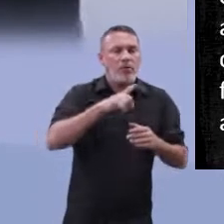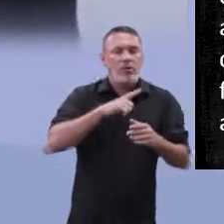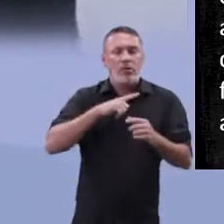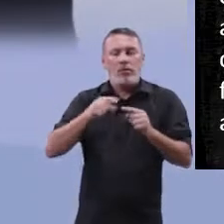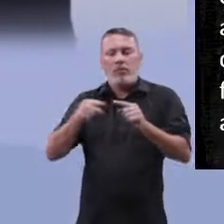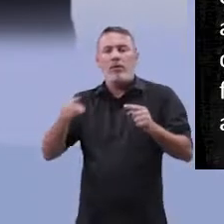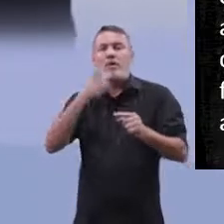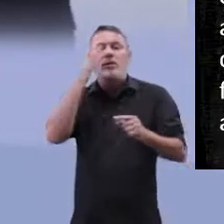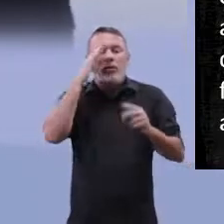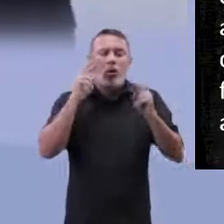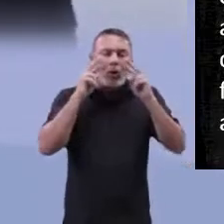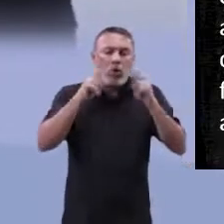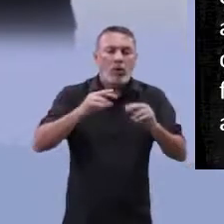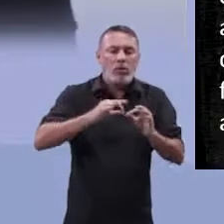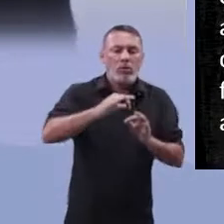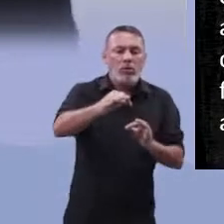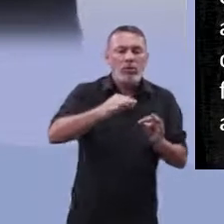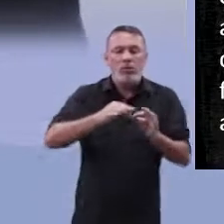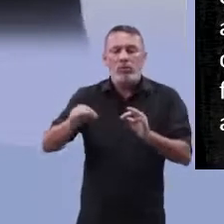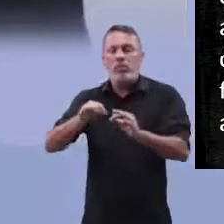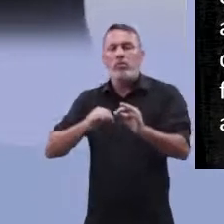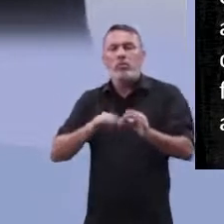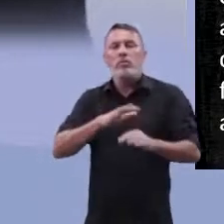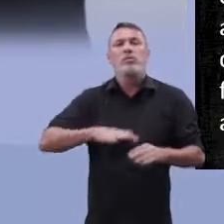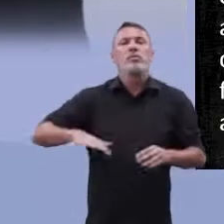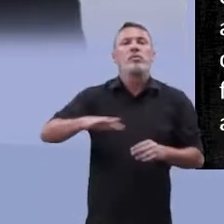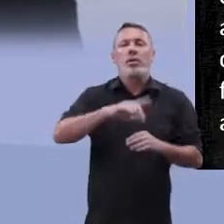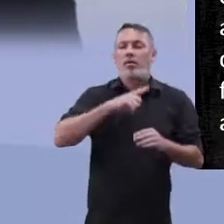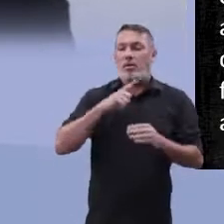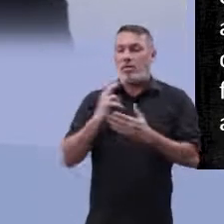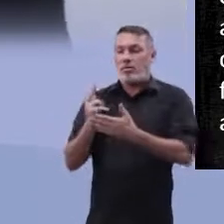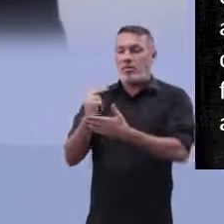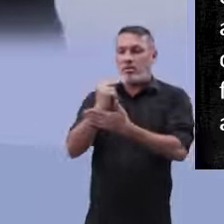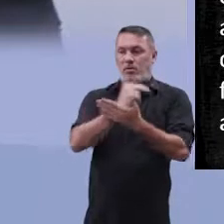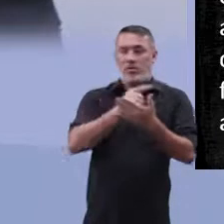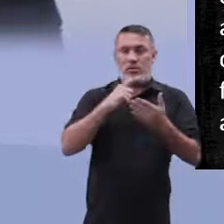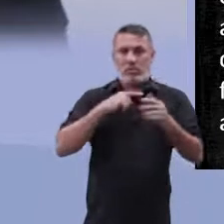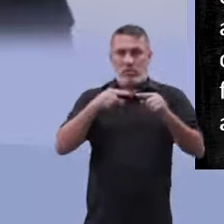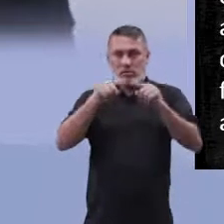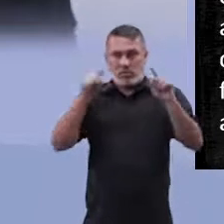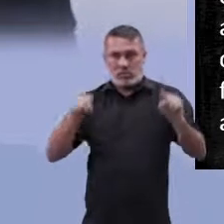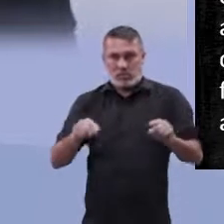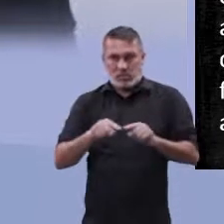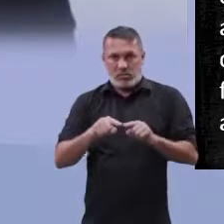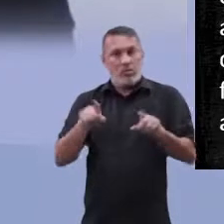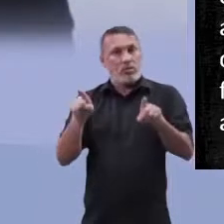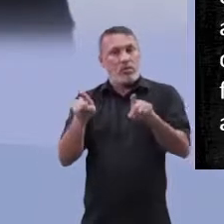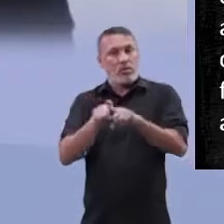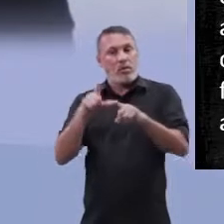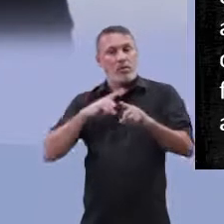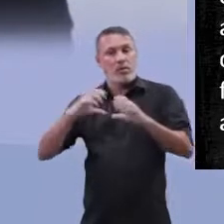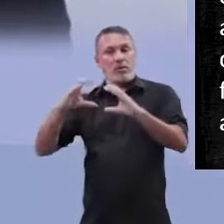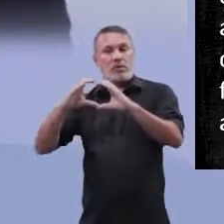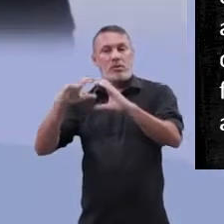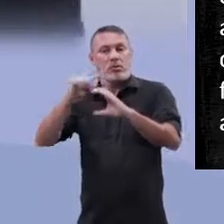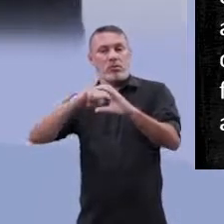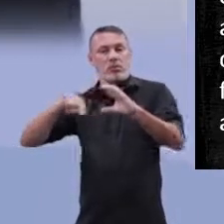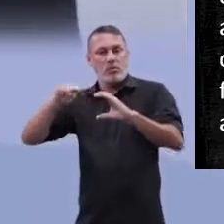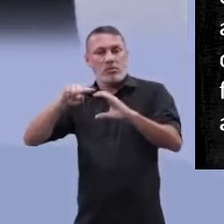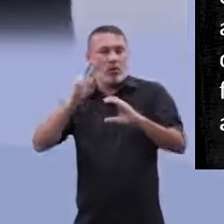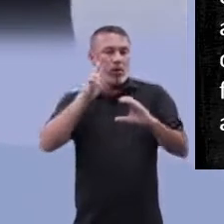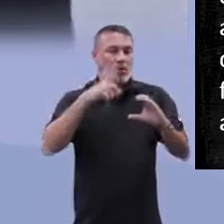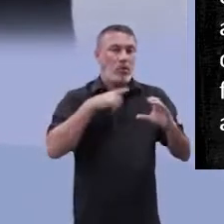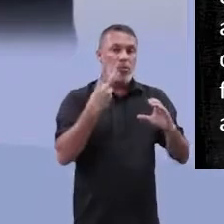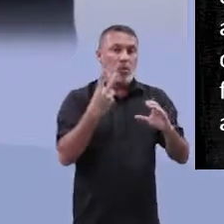áreas e os volumes. Quais áreas que você tem que dominar? A área dos polígonos e a área